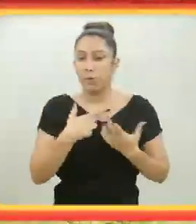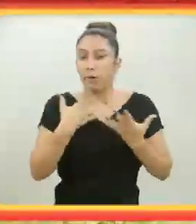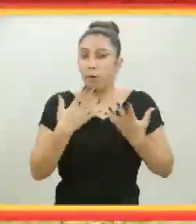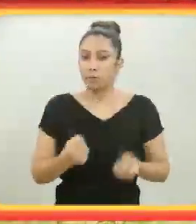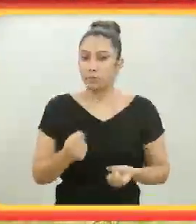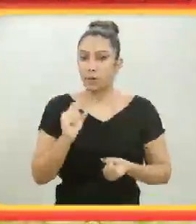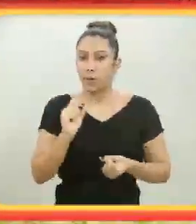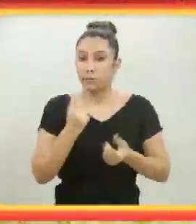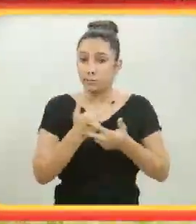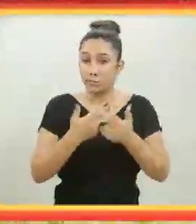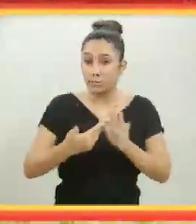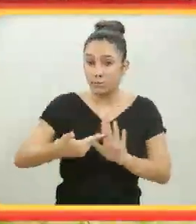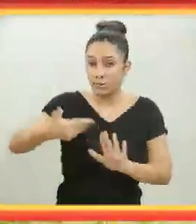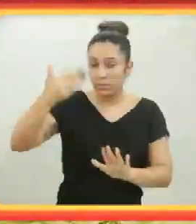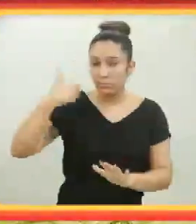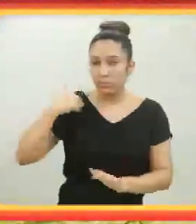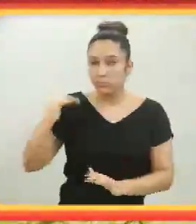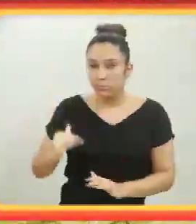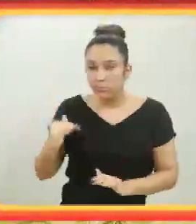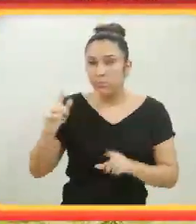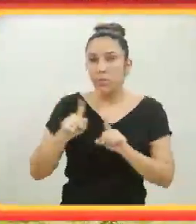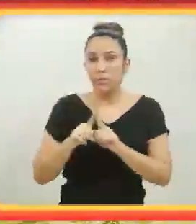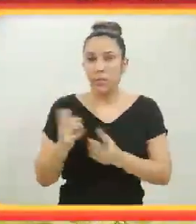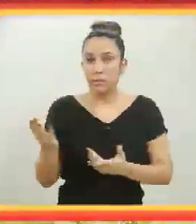que é o mais difícil,